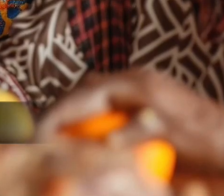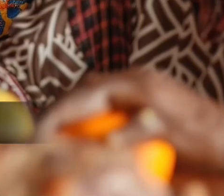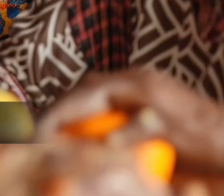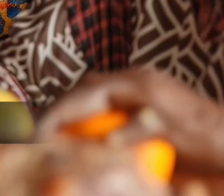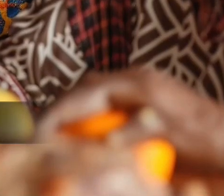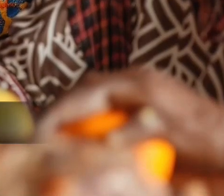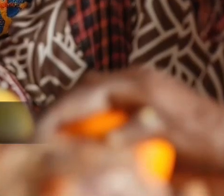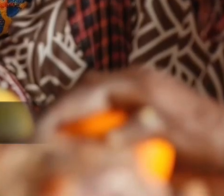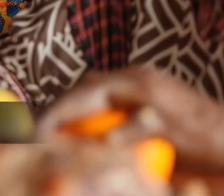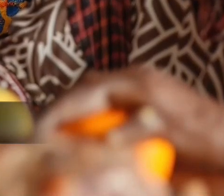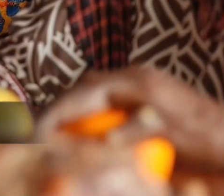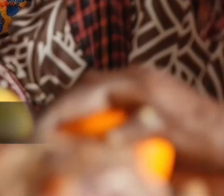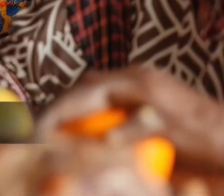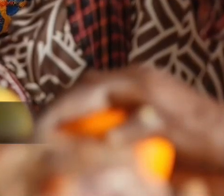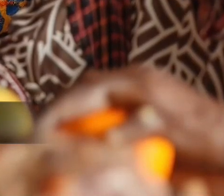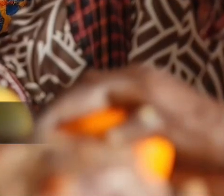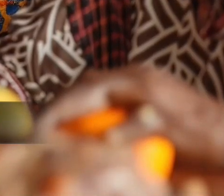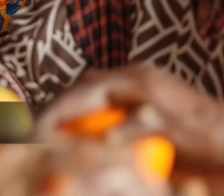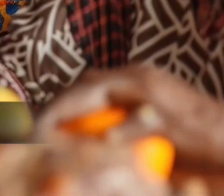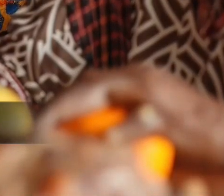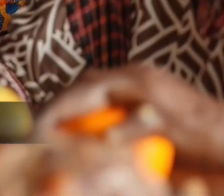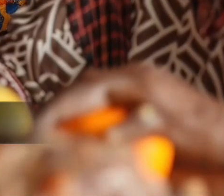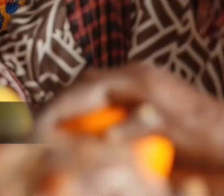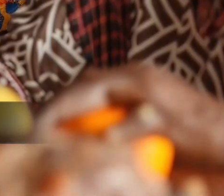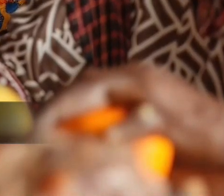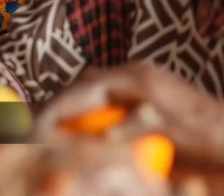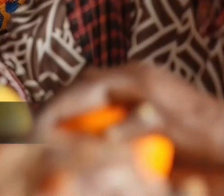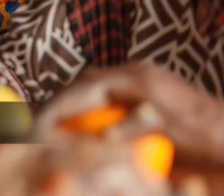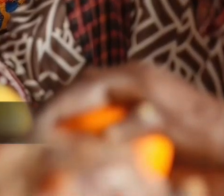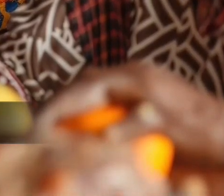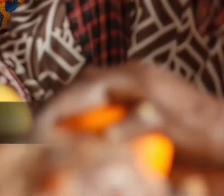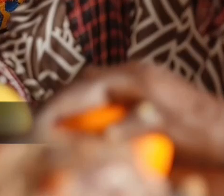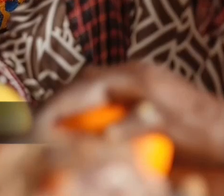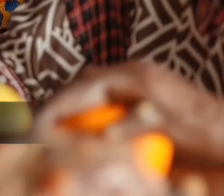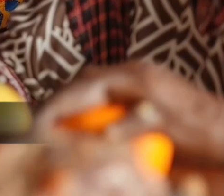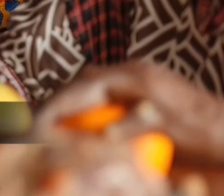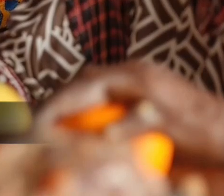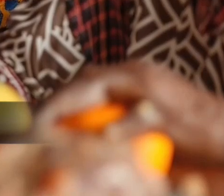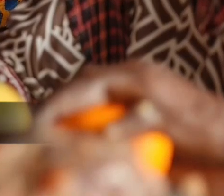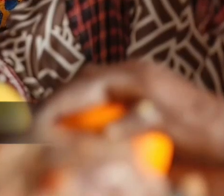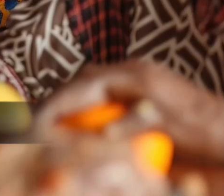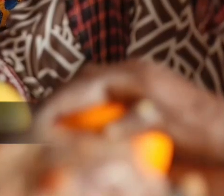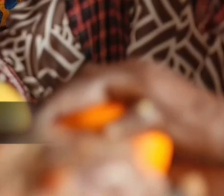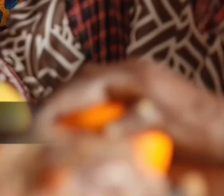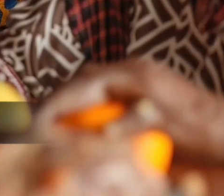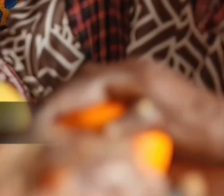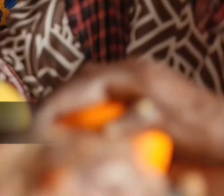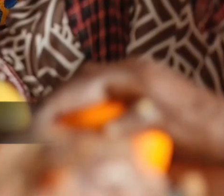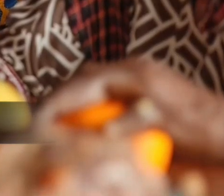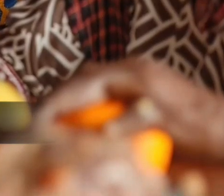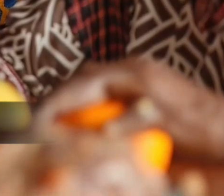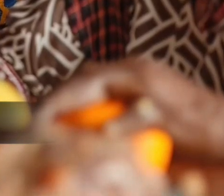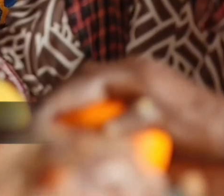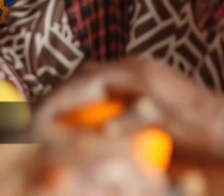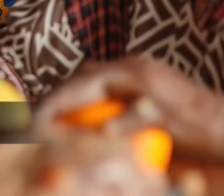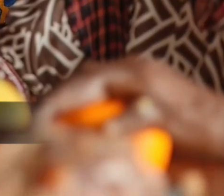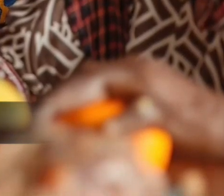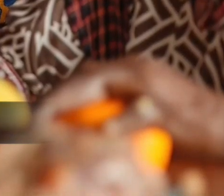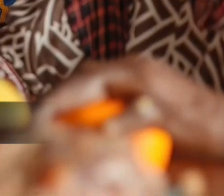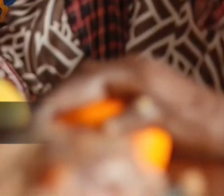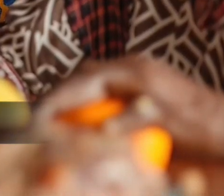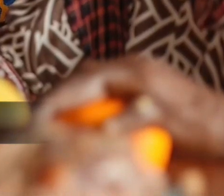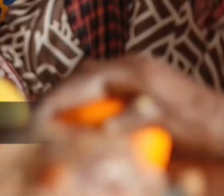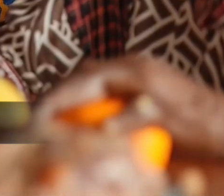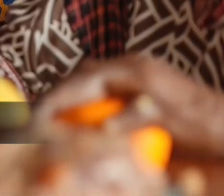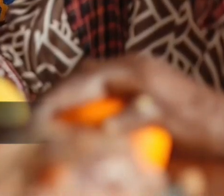comida favorita. Después de comer, mi hermano y yo jugábamos en el jardín hasta que era de